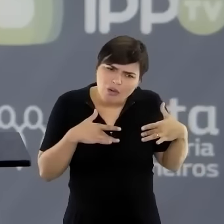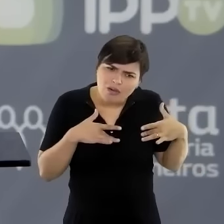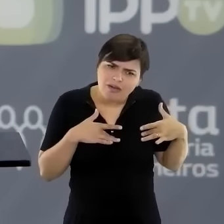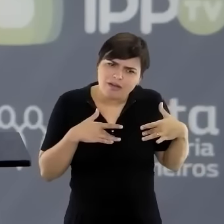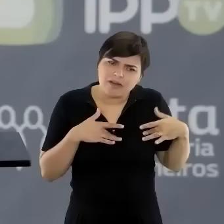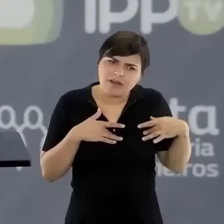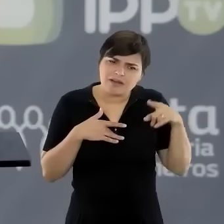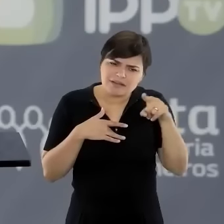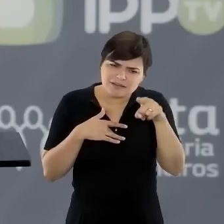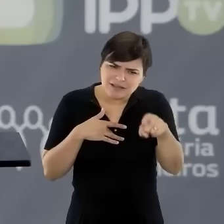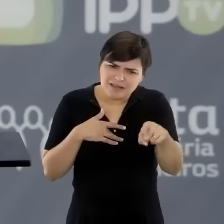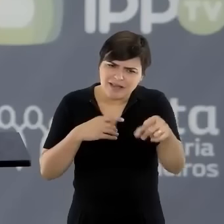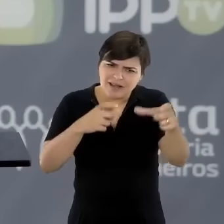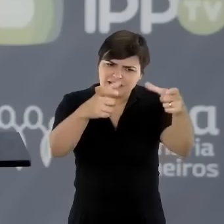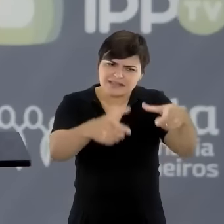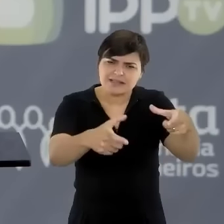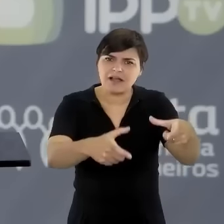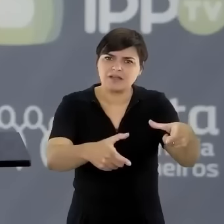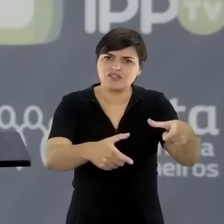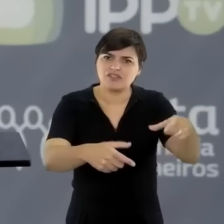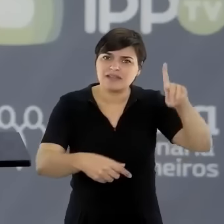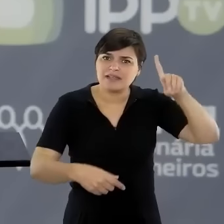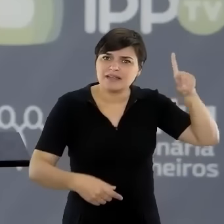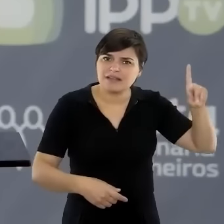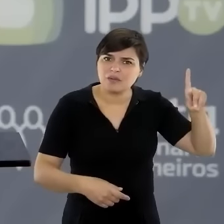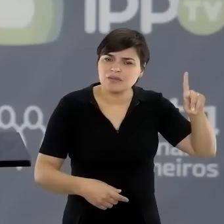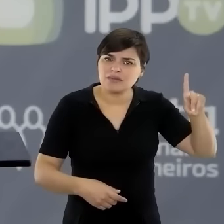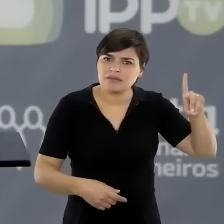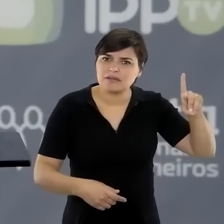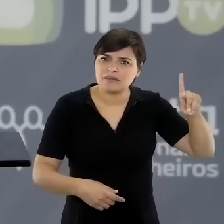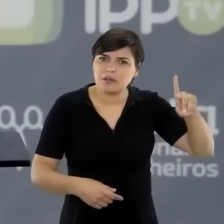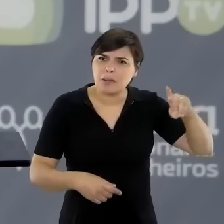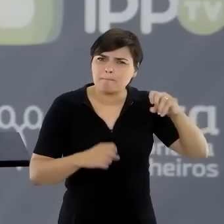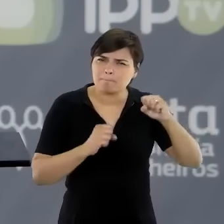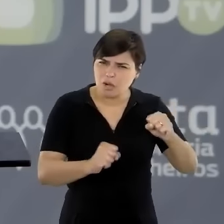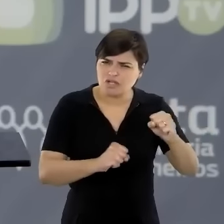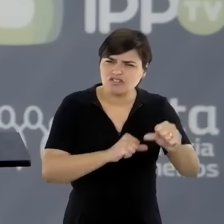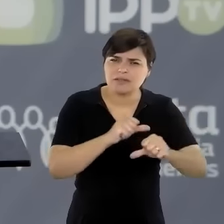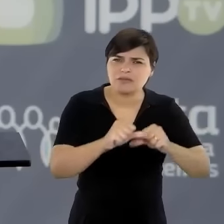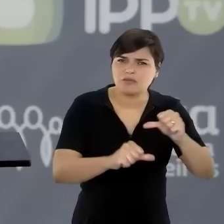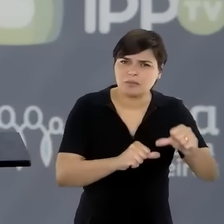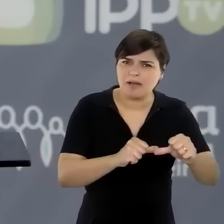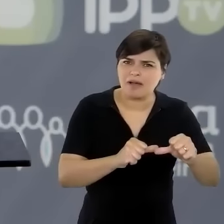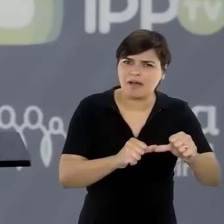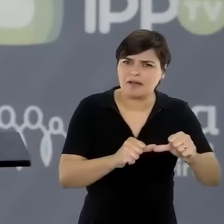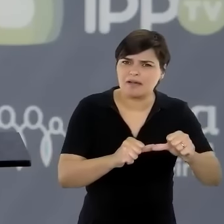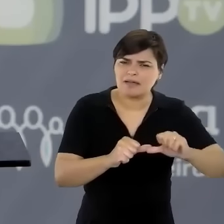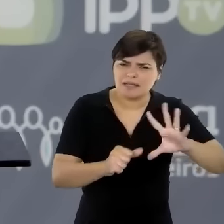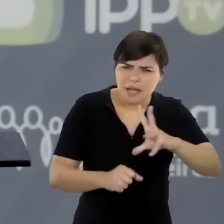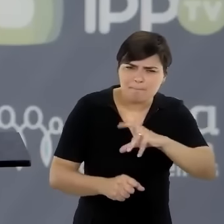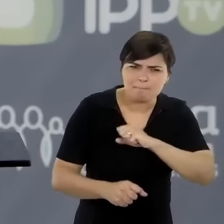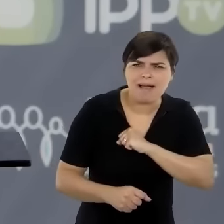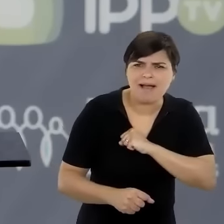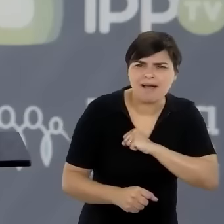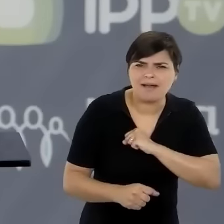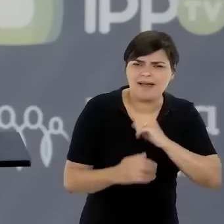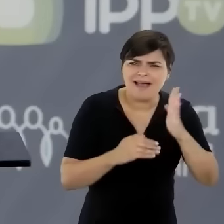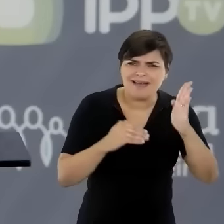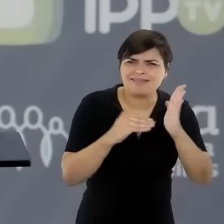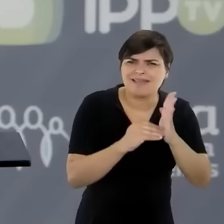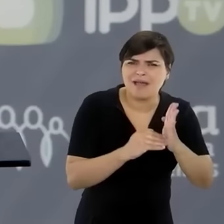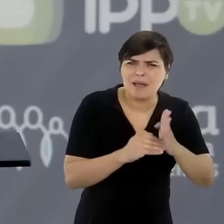má Deus amar gente tão iníqua Deus ama gente tão violenta Deus ama gente que